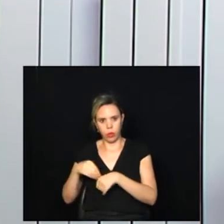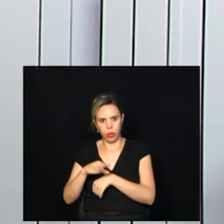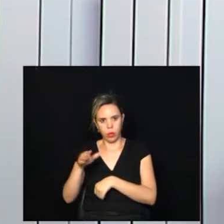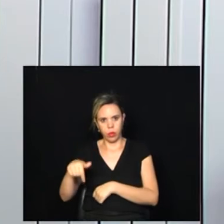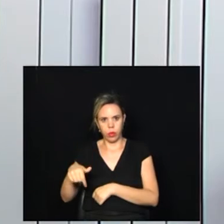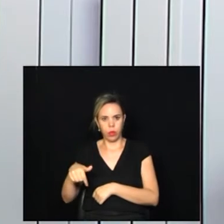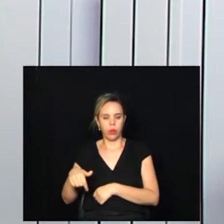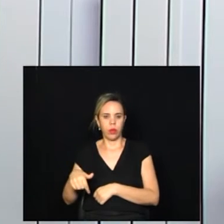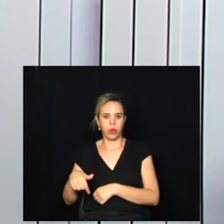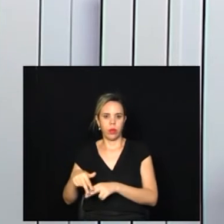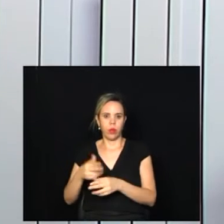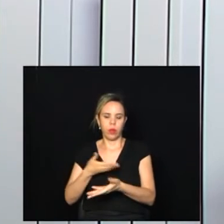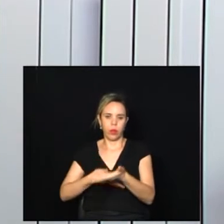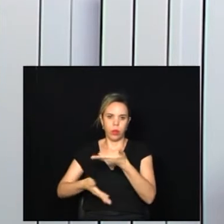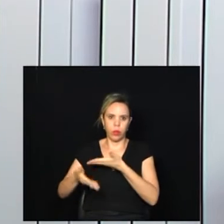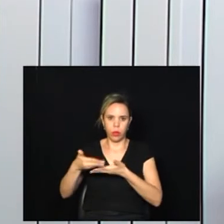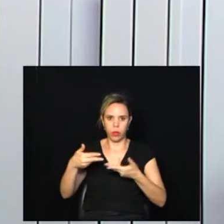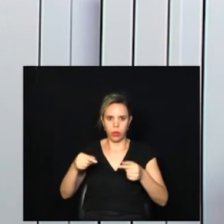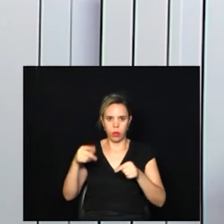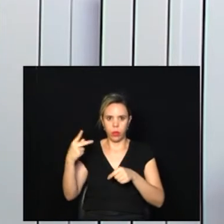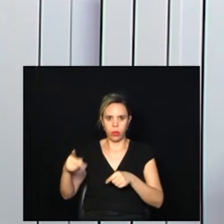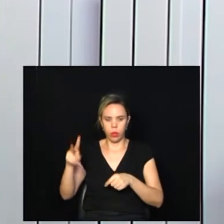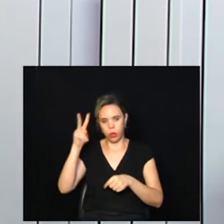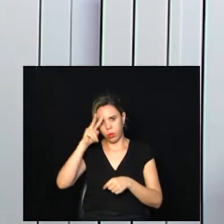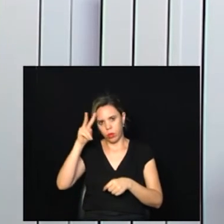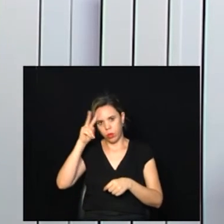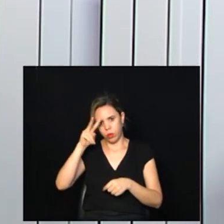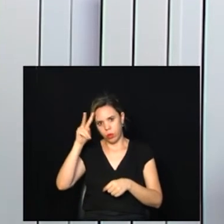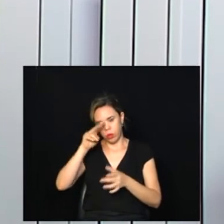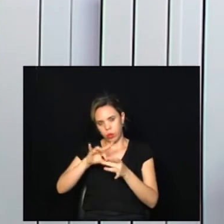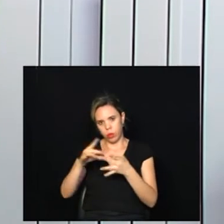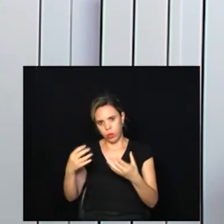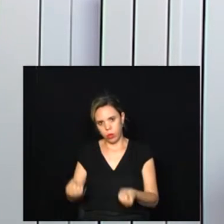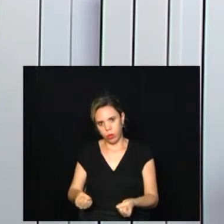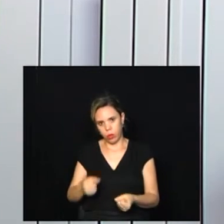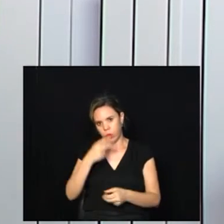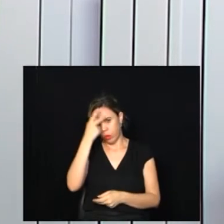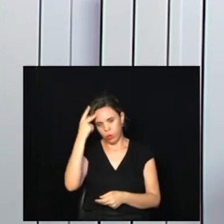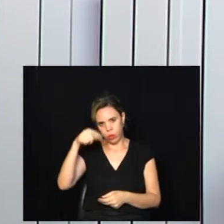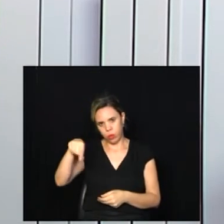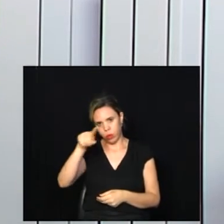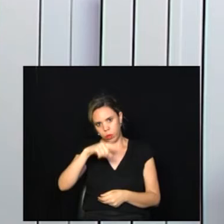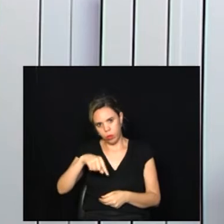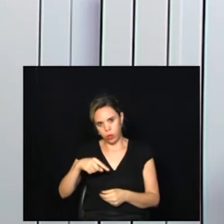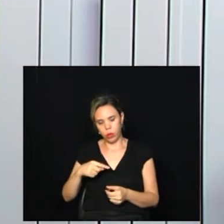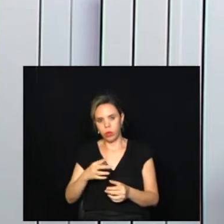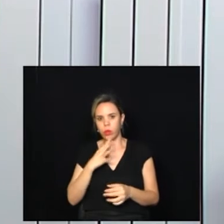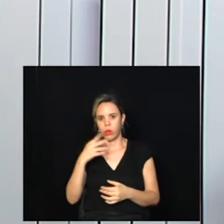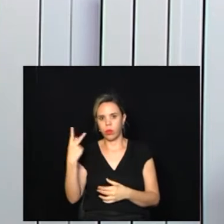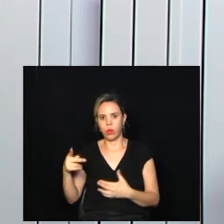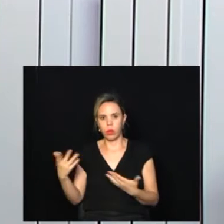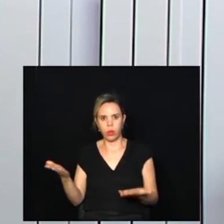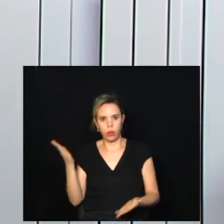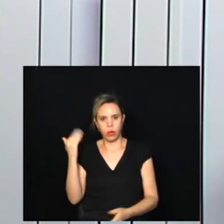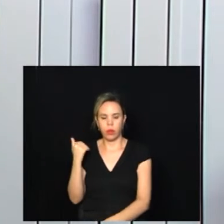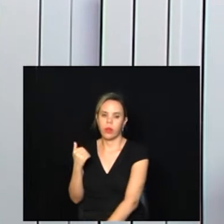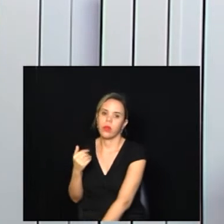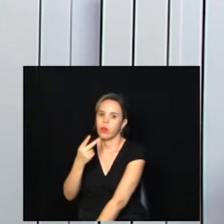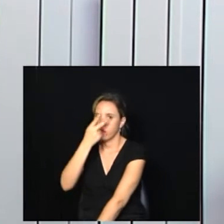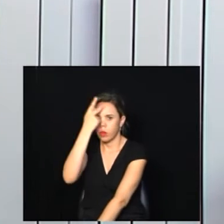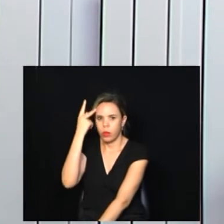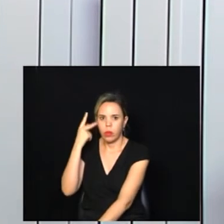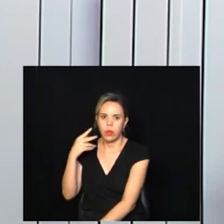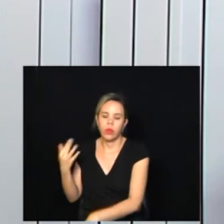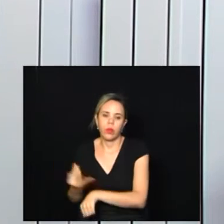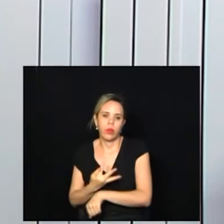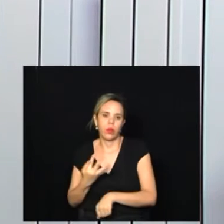pra gente, por compartilhar a sua história, por permitir que mais pessoas a conheçam. A gente sabe que muitas pessoas